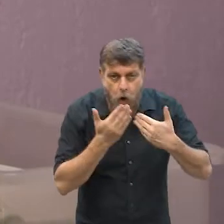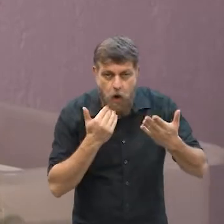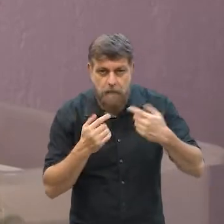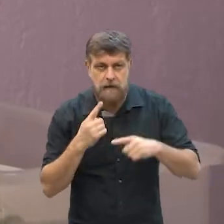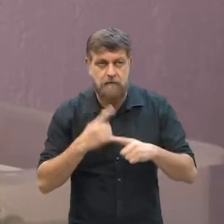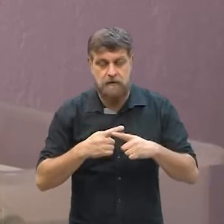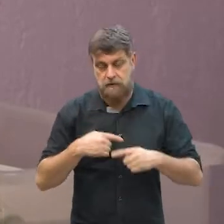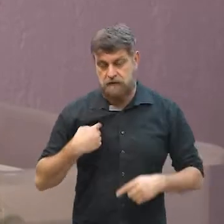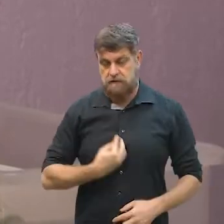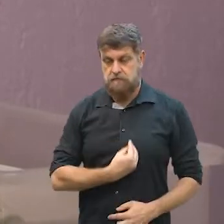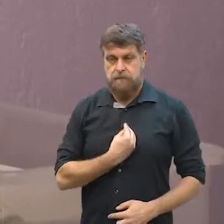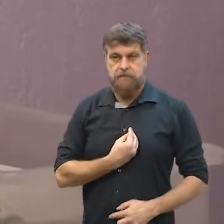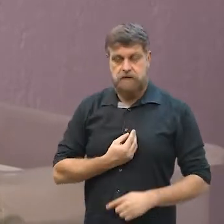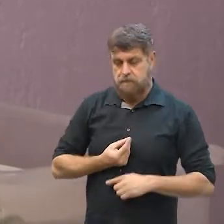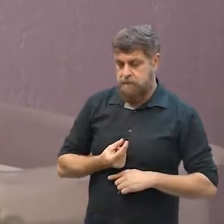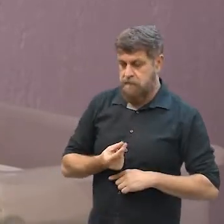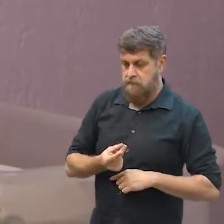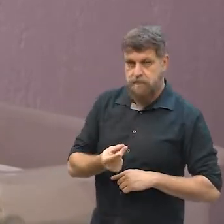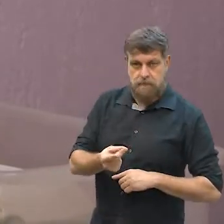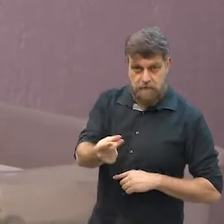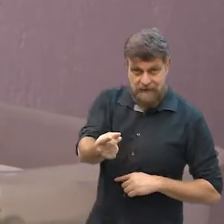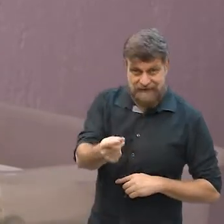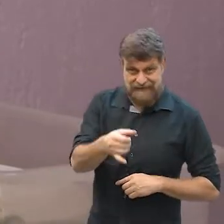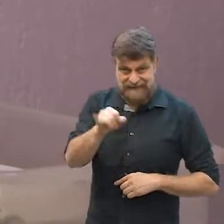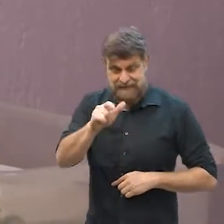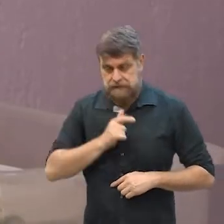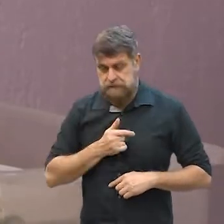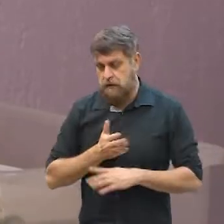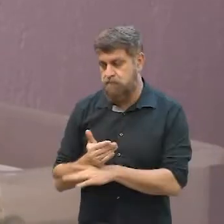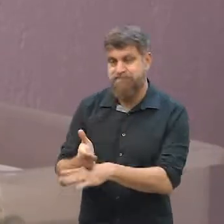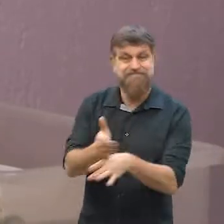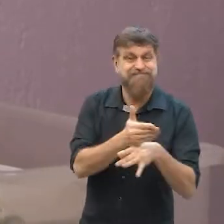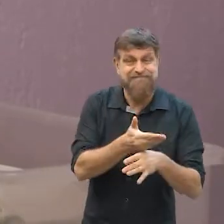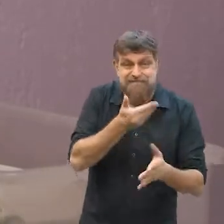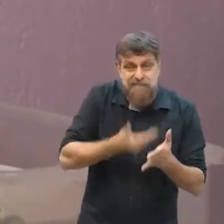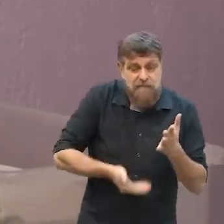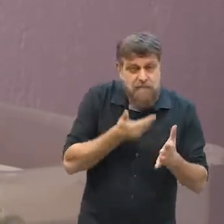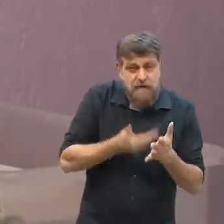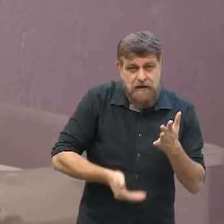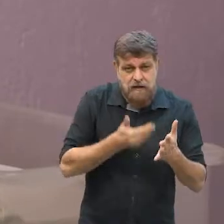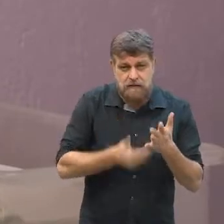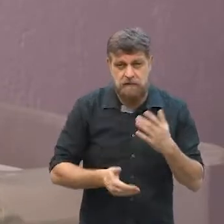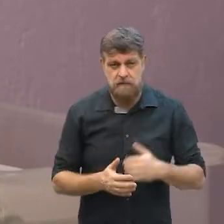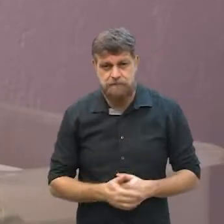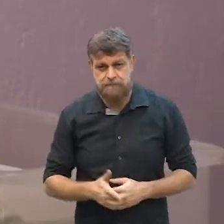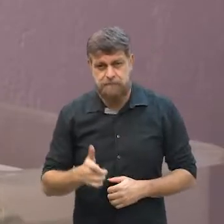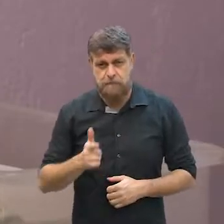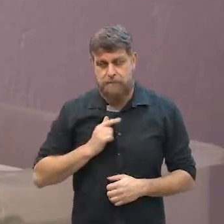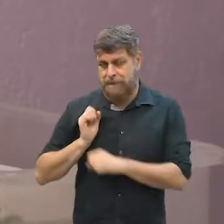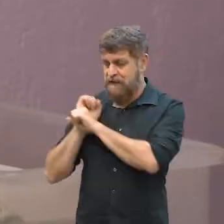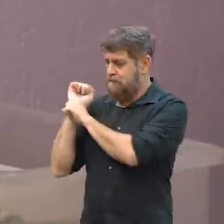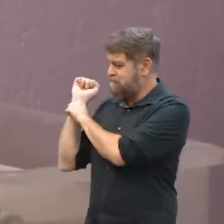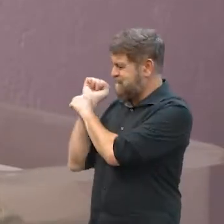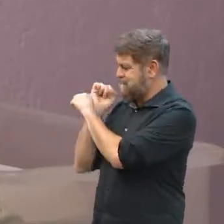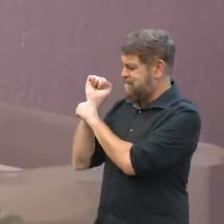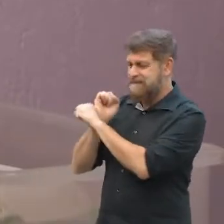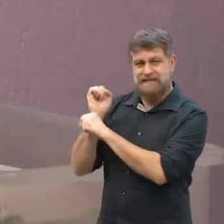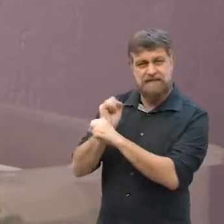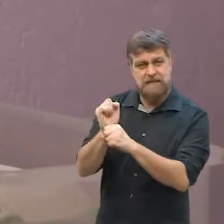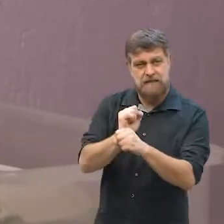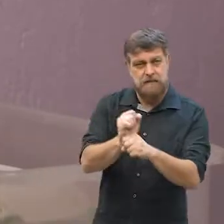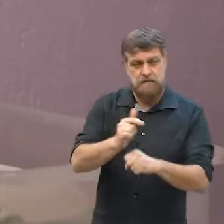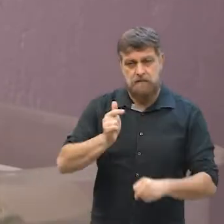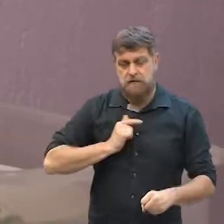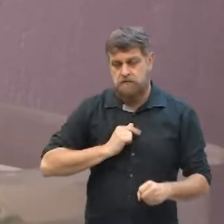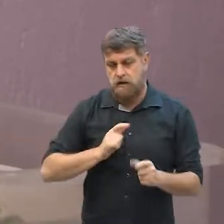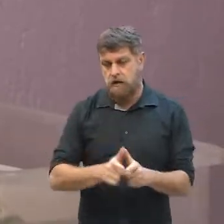Para sobreviver. Mas se perdeu um pouco isso, né? Em vários anos. Porque tudo foi